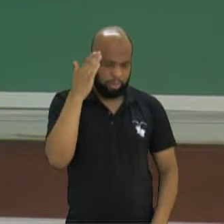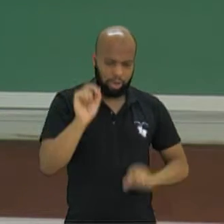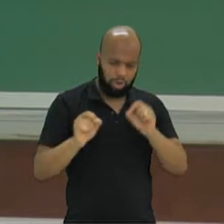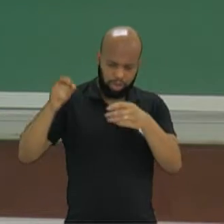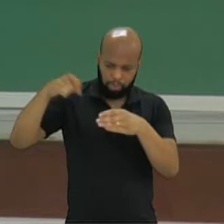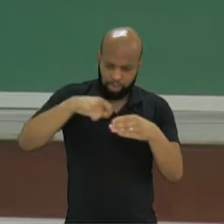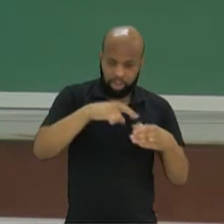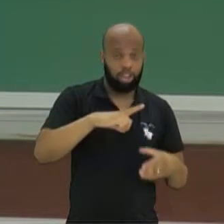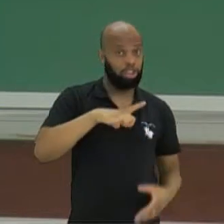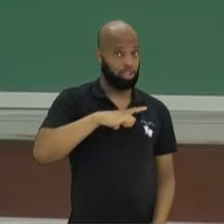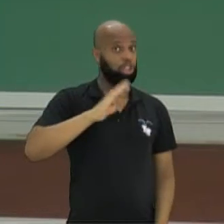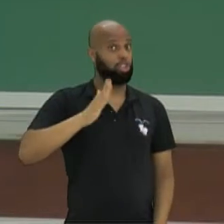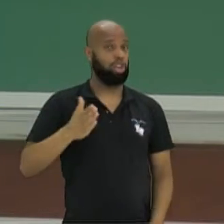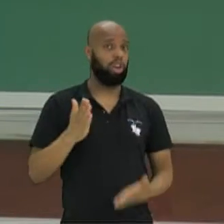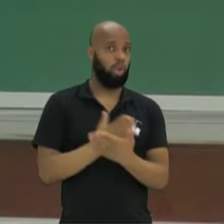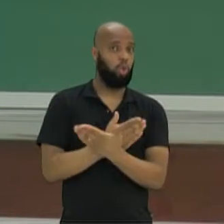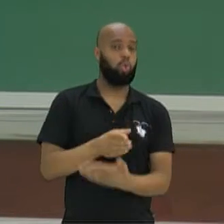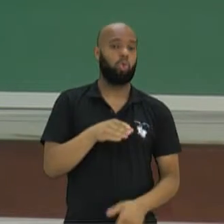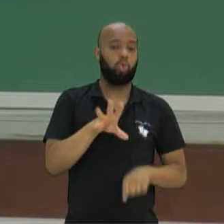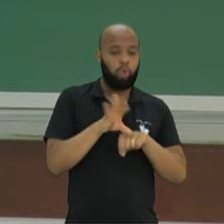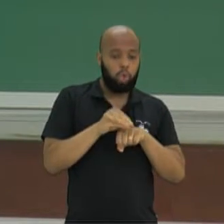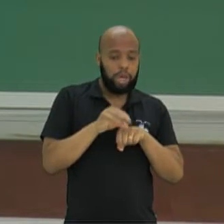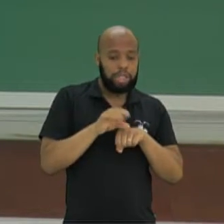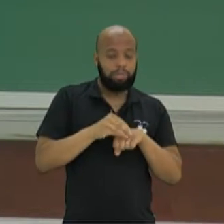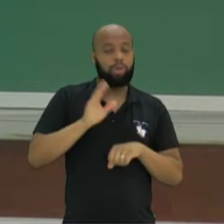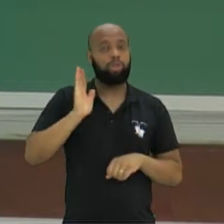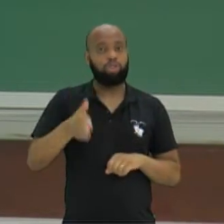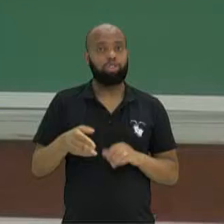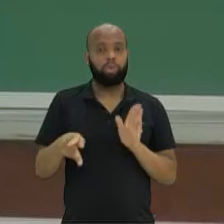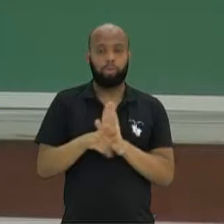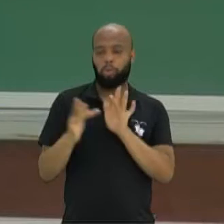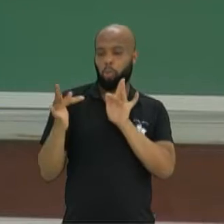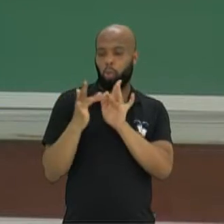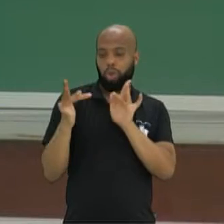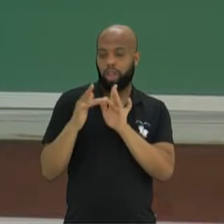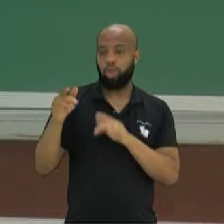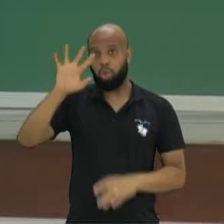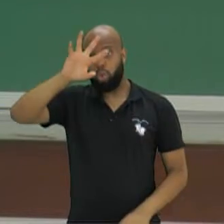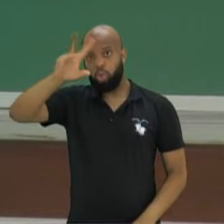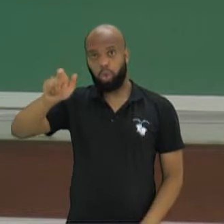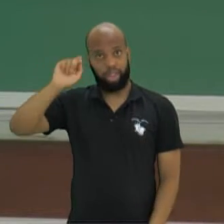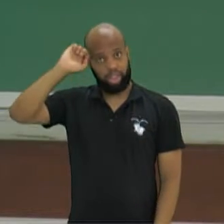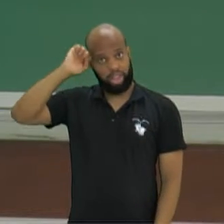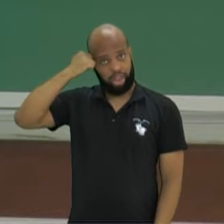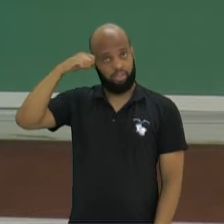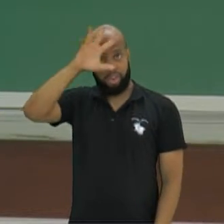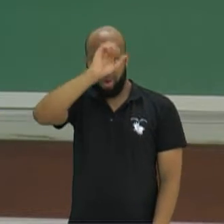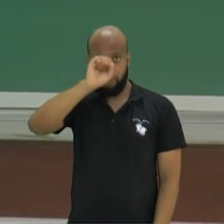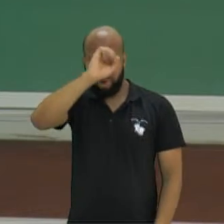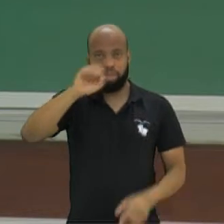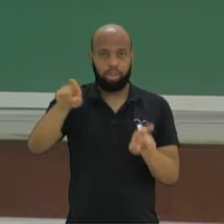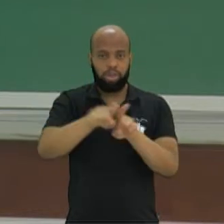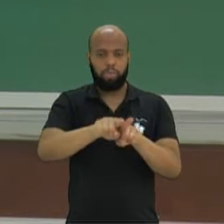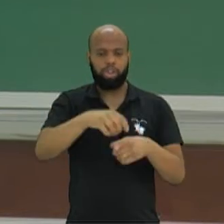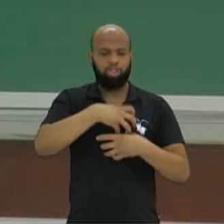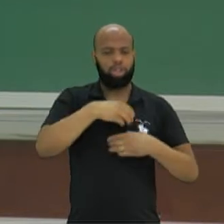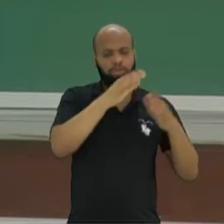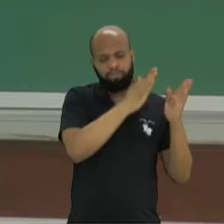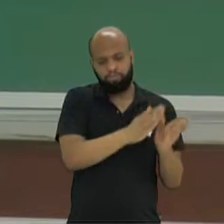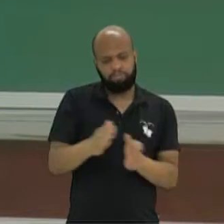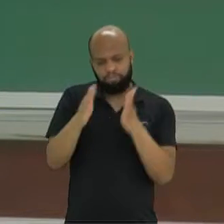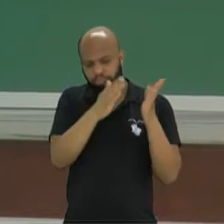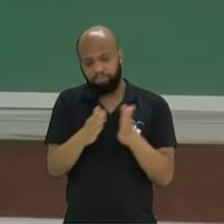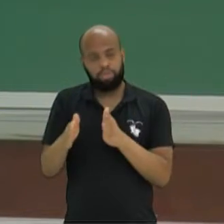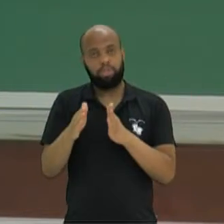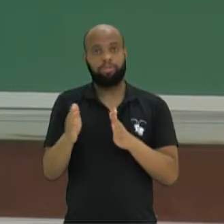da África. Eles tiveram contato com algumas colônias portuguesas da África, aprenderam inclusive um pouquinho ali do processo de produção, já vieram